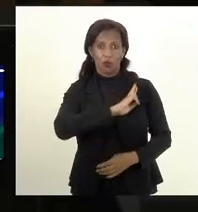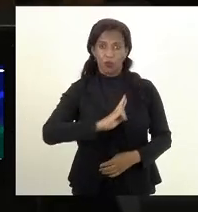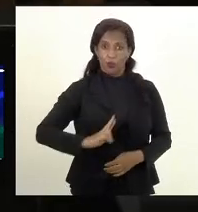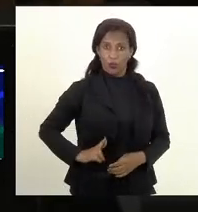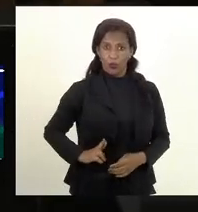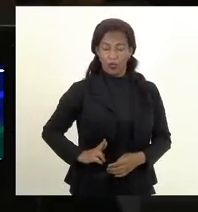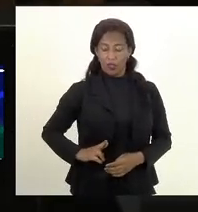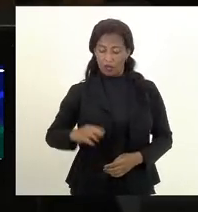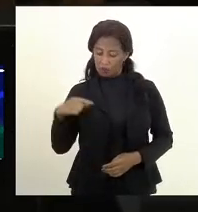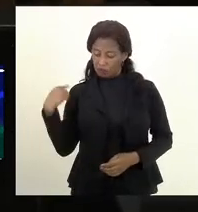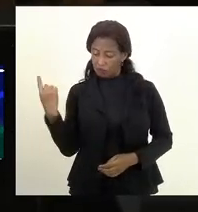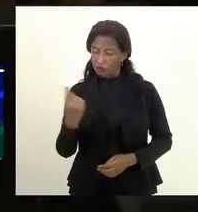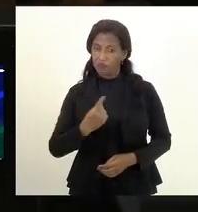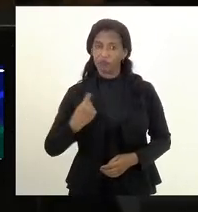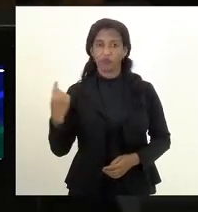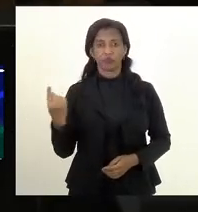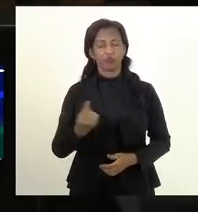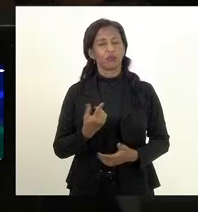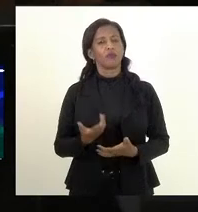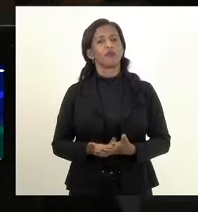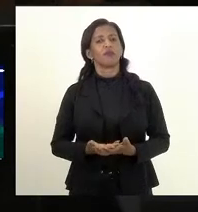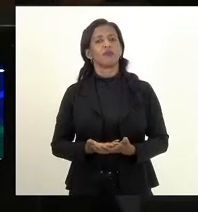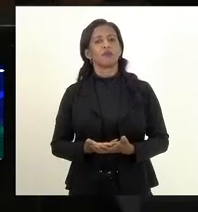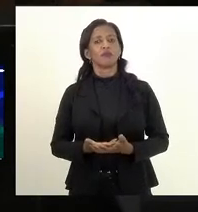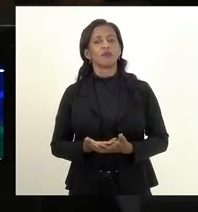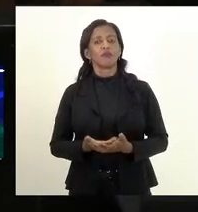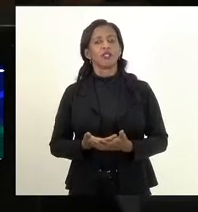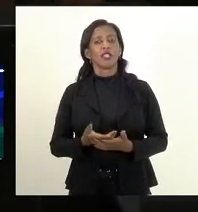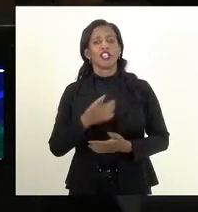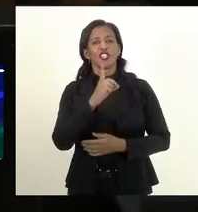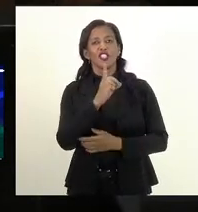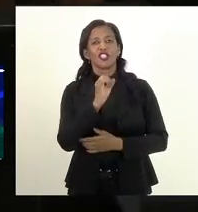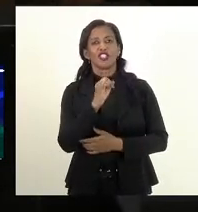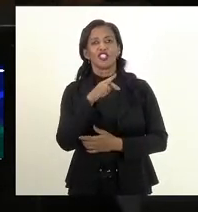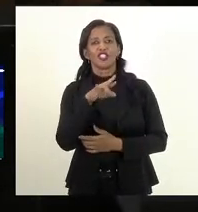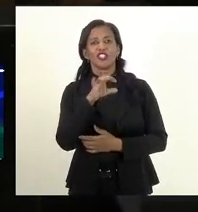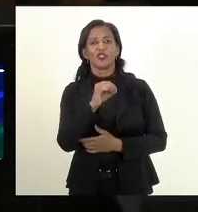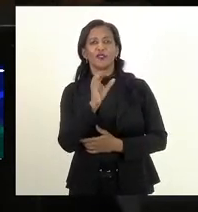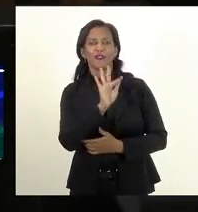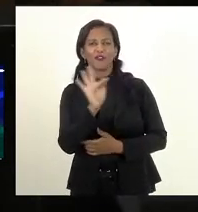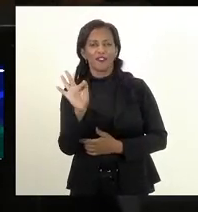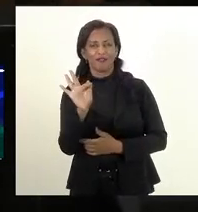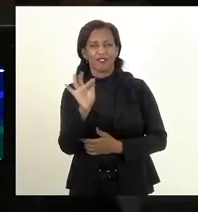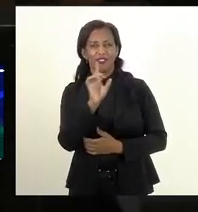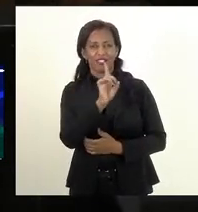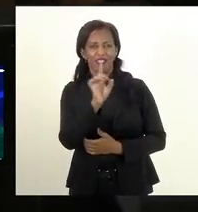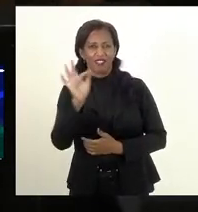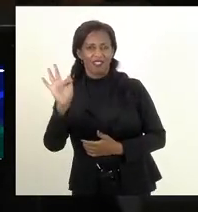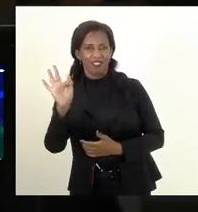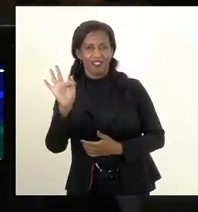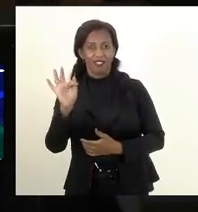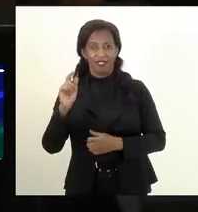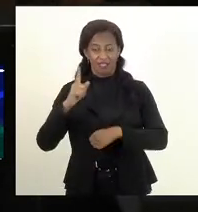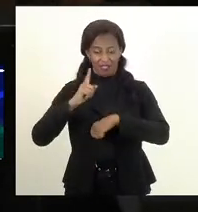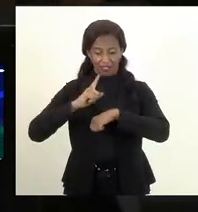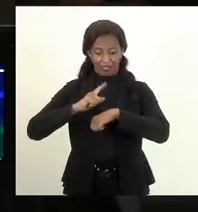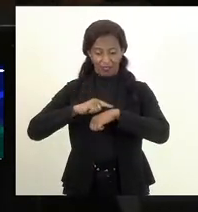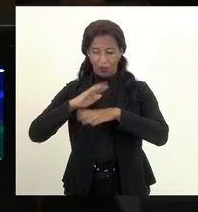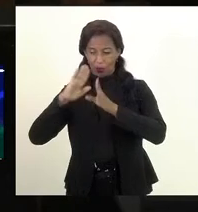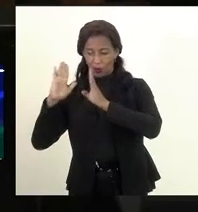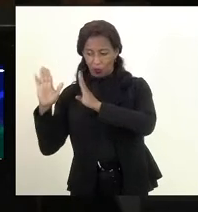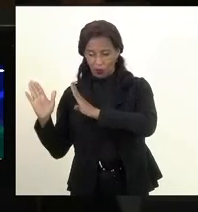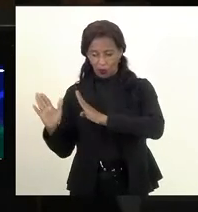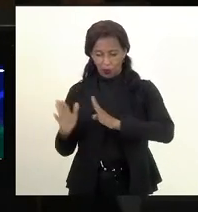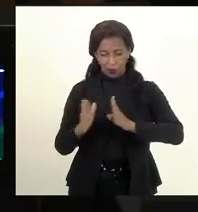bom e nós éramos o Distrito Federal e o tempo passou